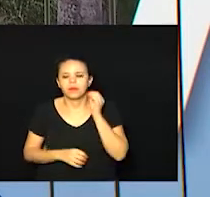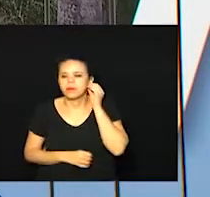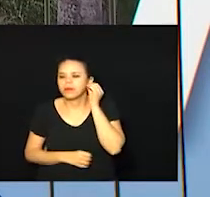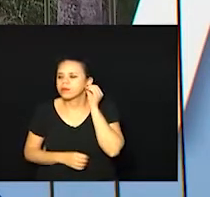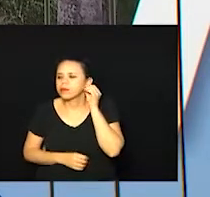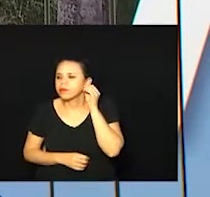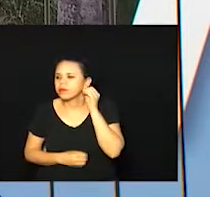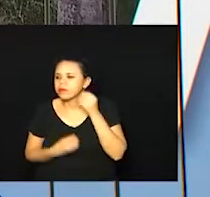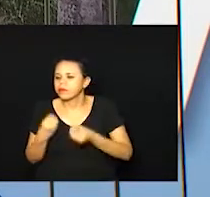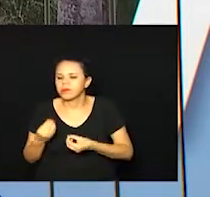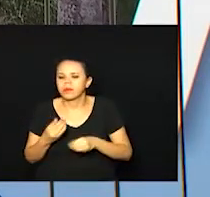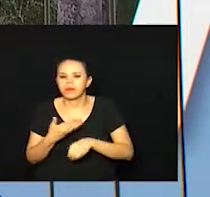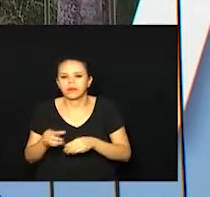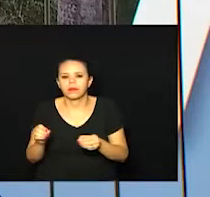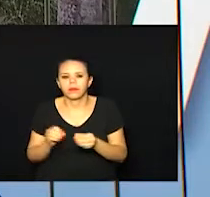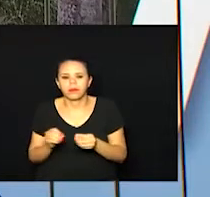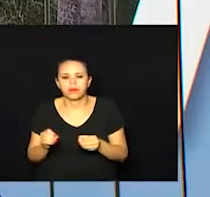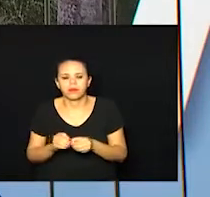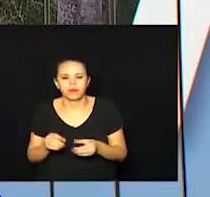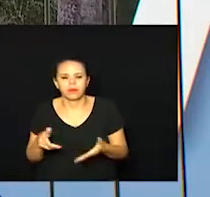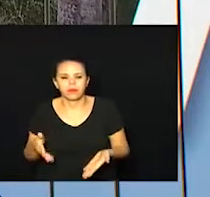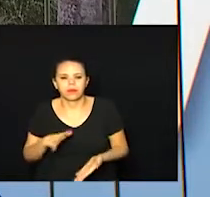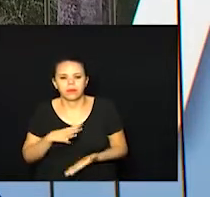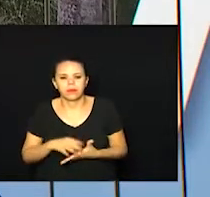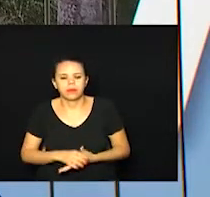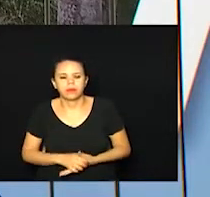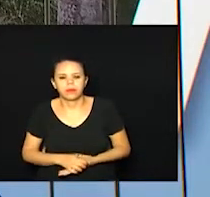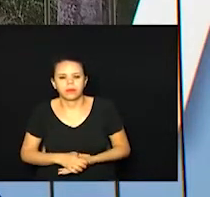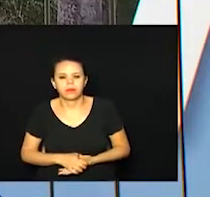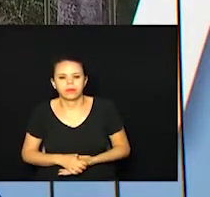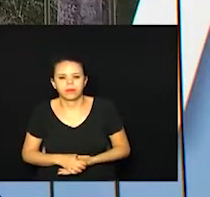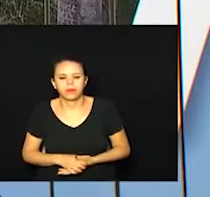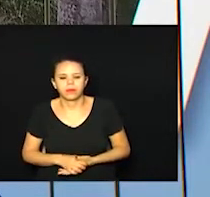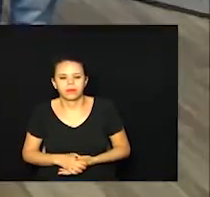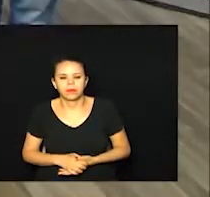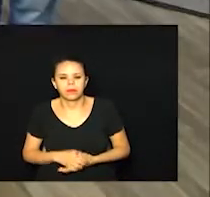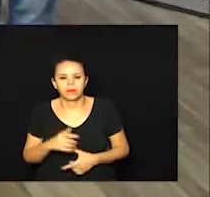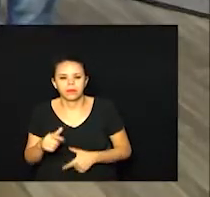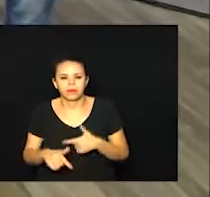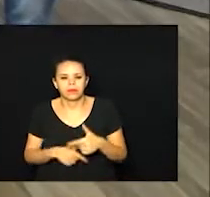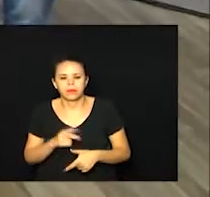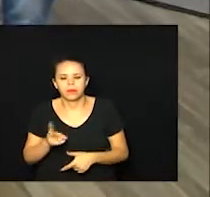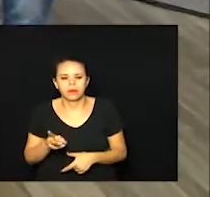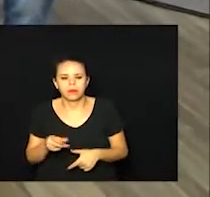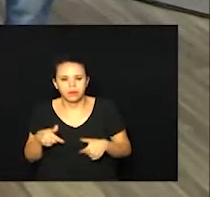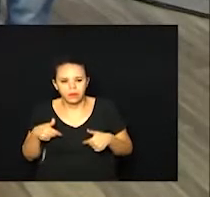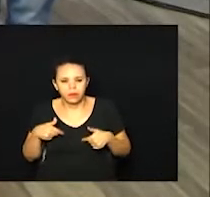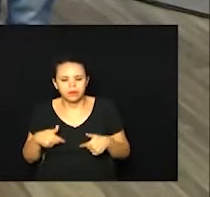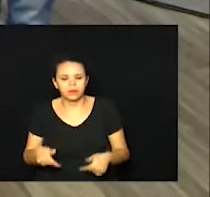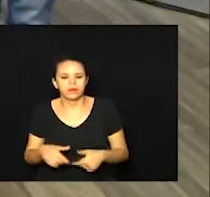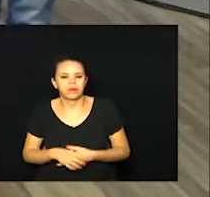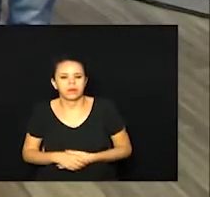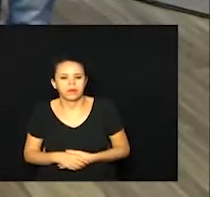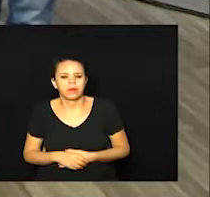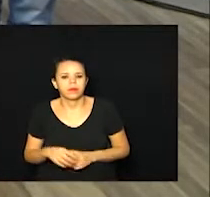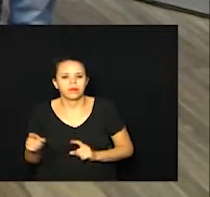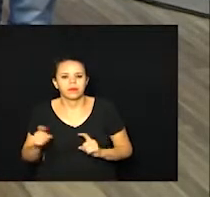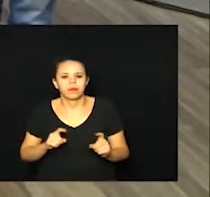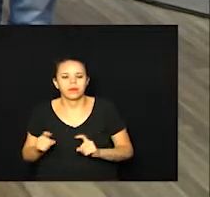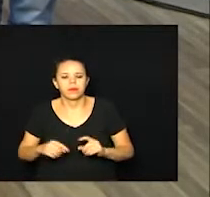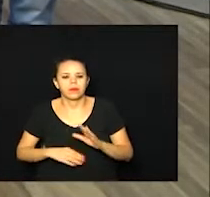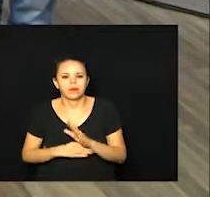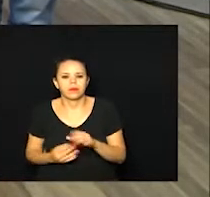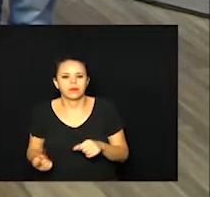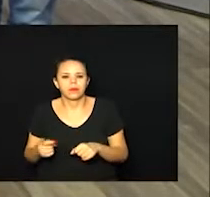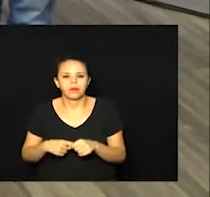né, como da aplicação desse reajuste aqui na cidade. Vereador, o trabalho vai ser intenso, né? As reuniões da casa